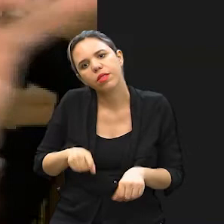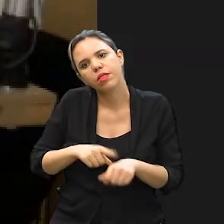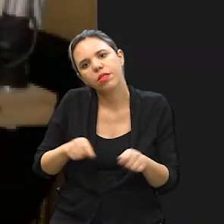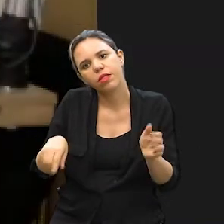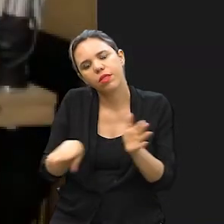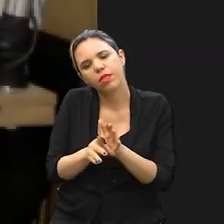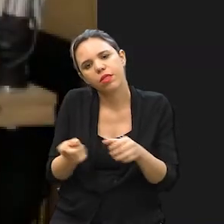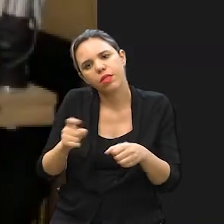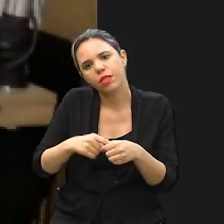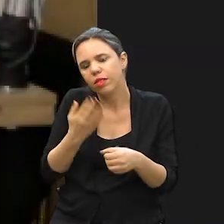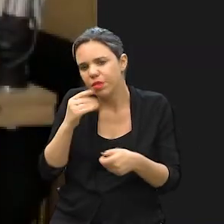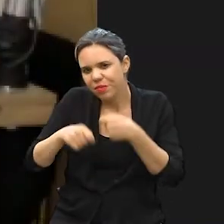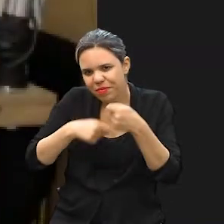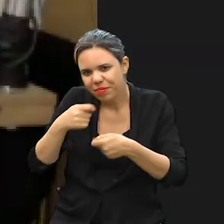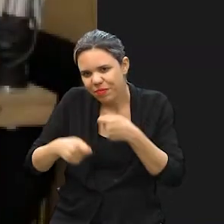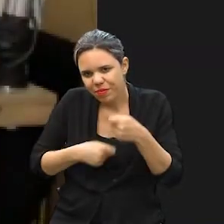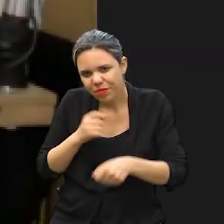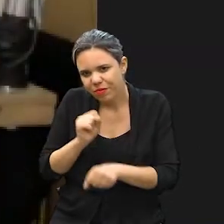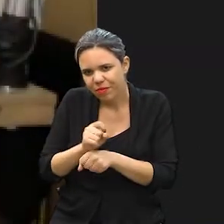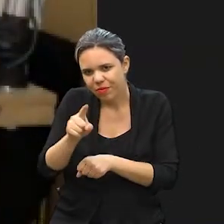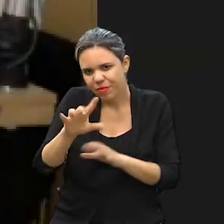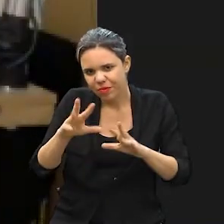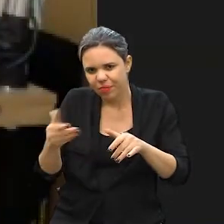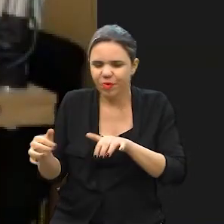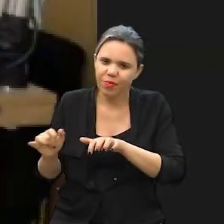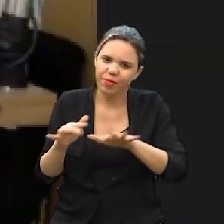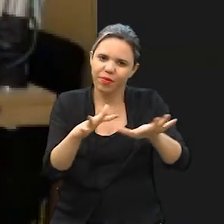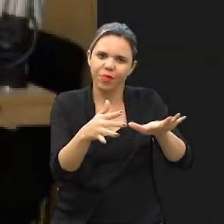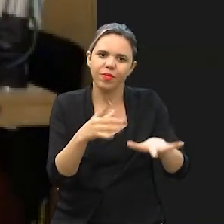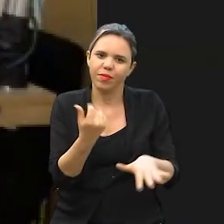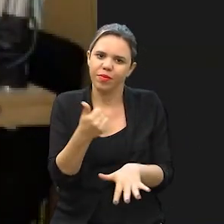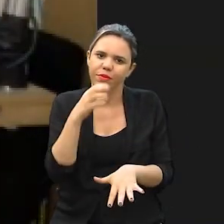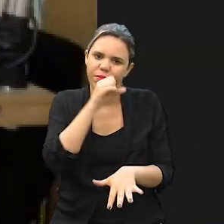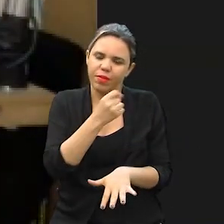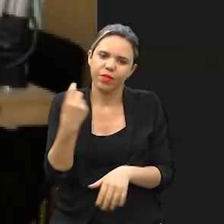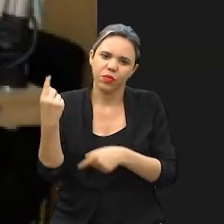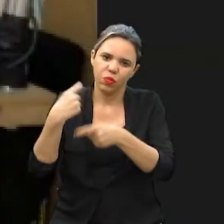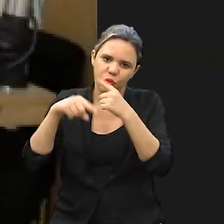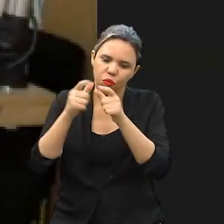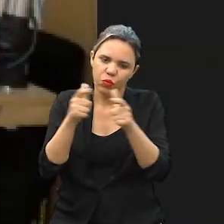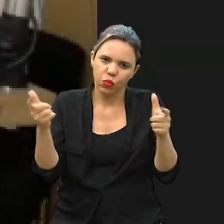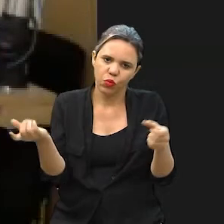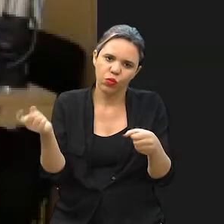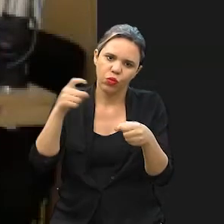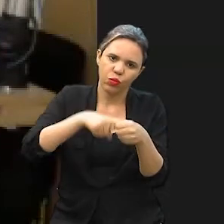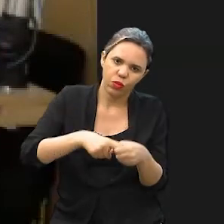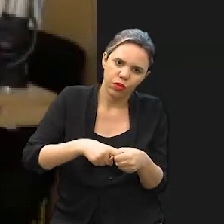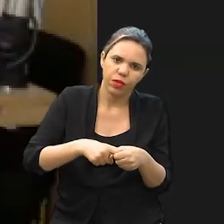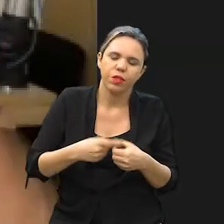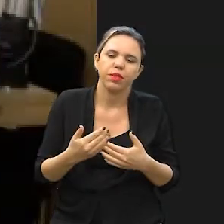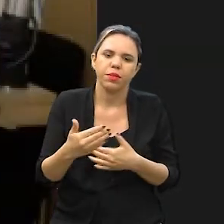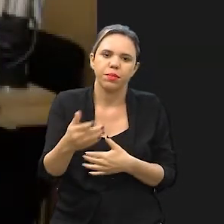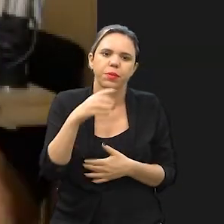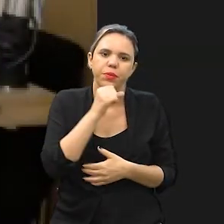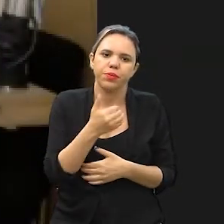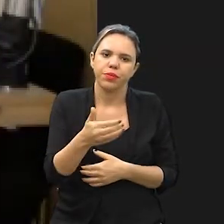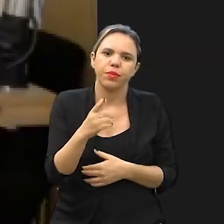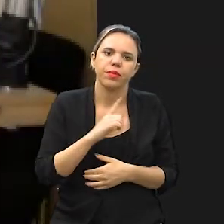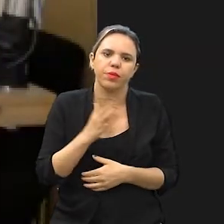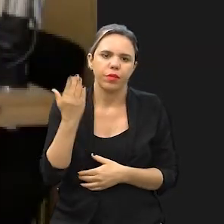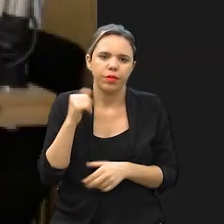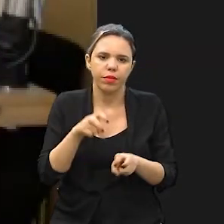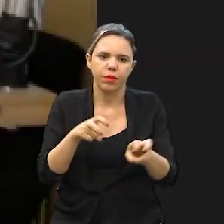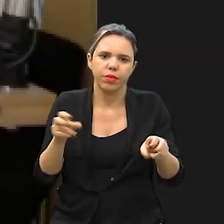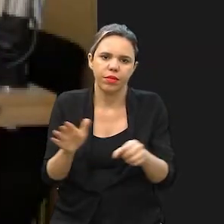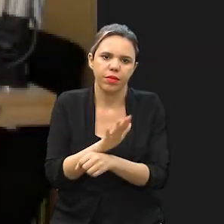show e voltar para casa para jantar. Estou esperando todo mundo. Primeiro sábado já foi um sucesso nessa volta. Para esse sábado, eu já sei